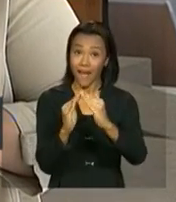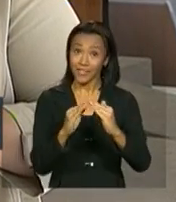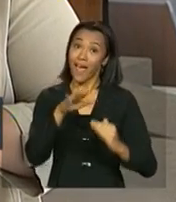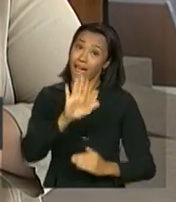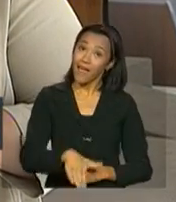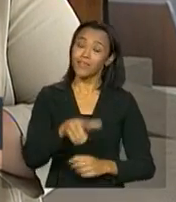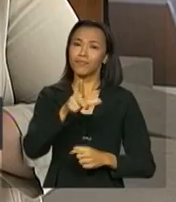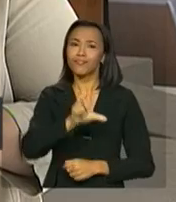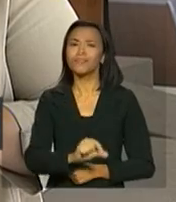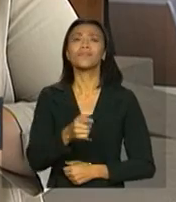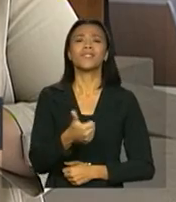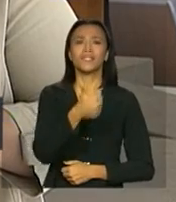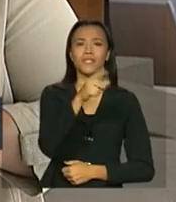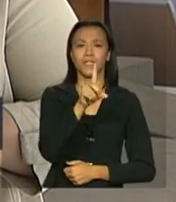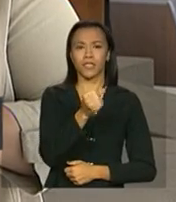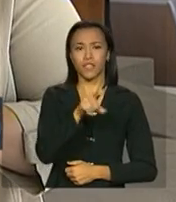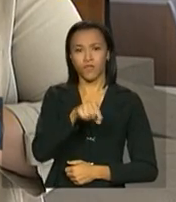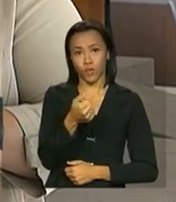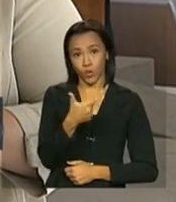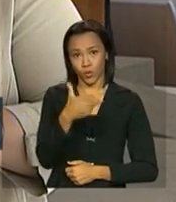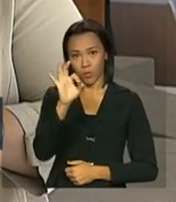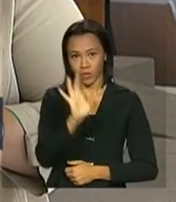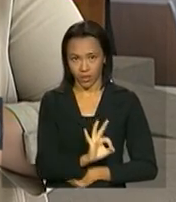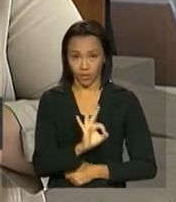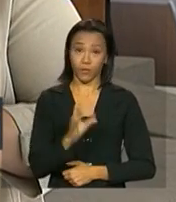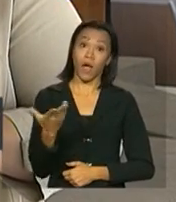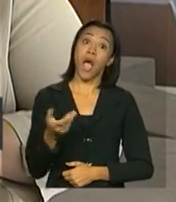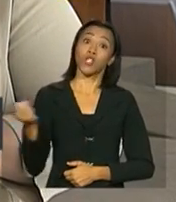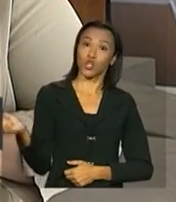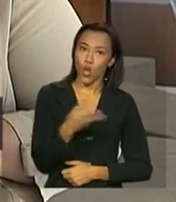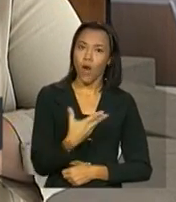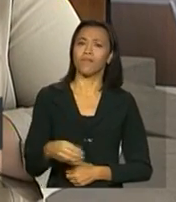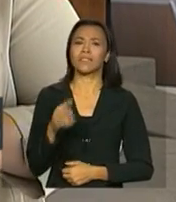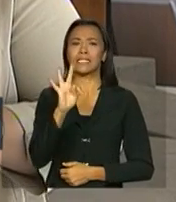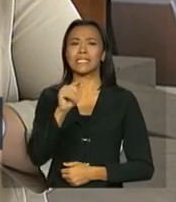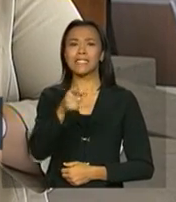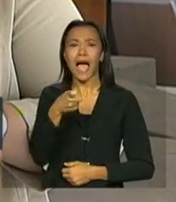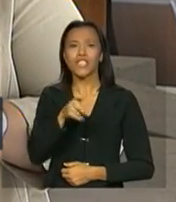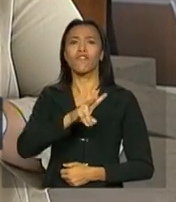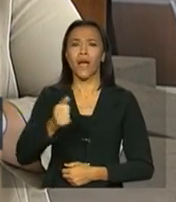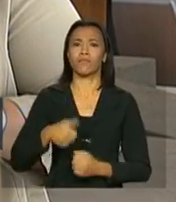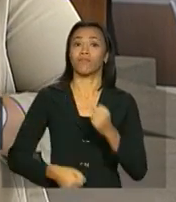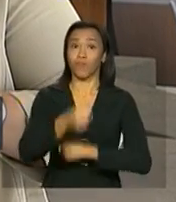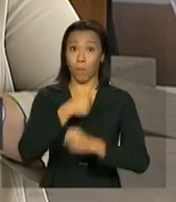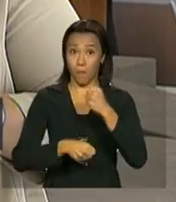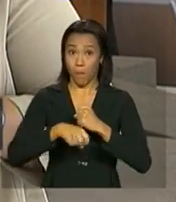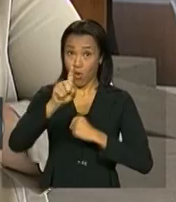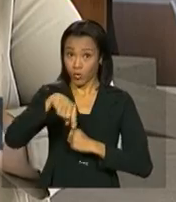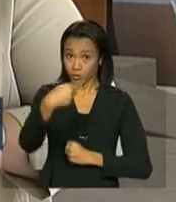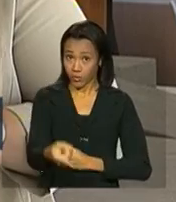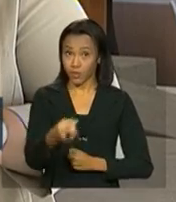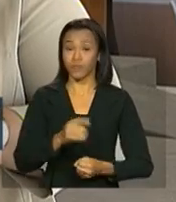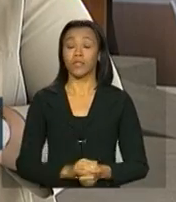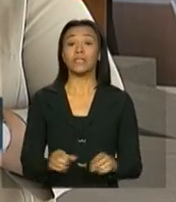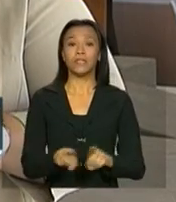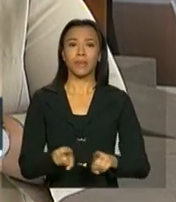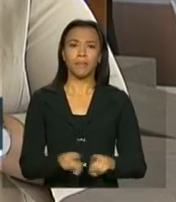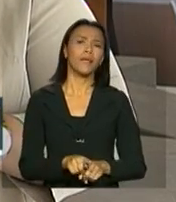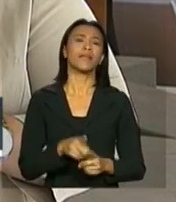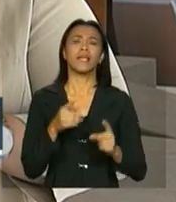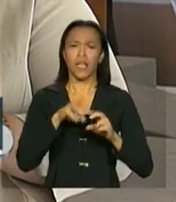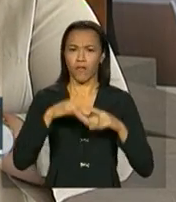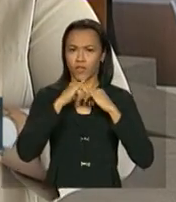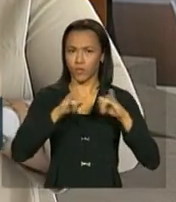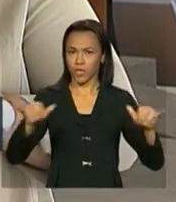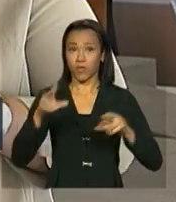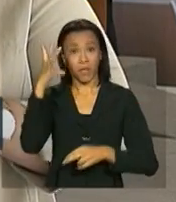essa redução será de 16,2%. As novas taxas começam a valer a partir do próximo ano. De acordo com a